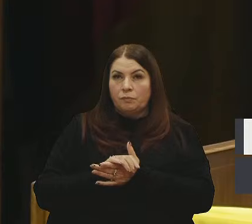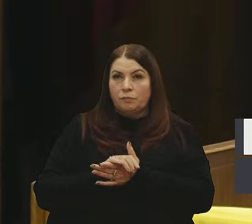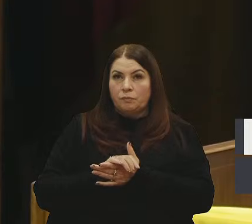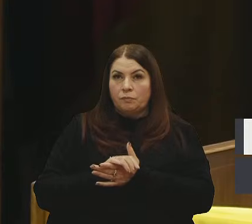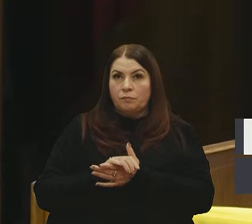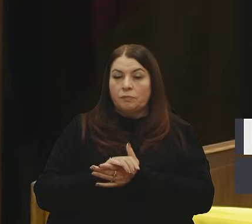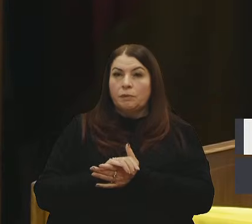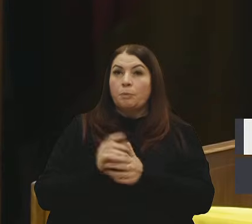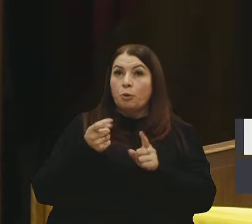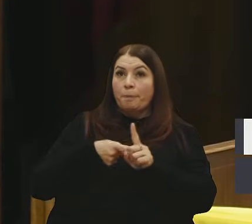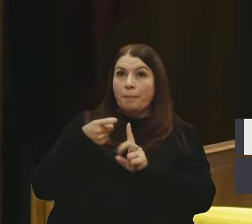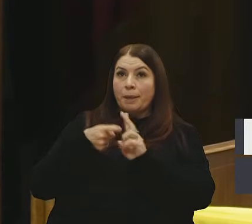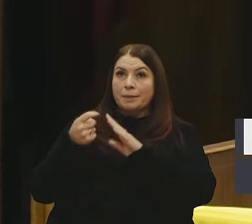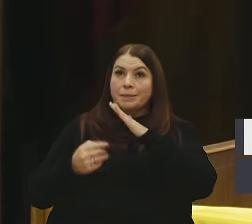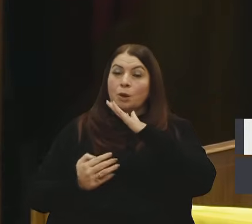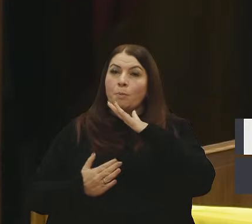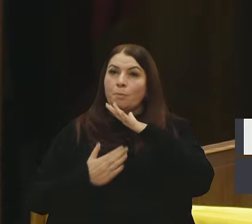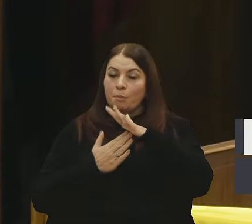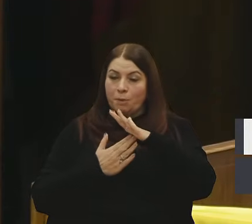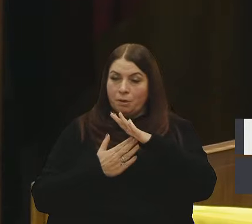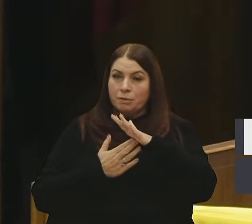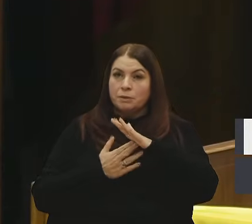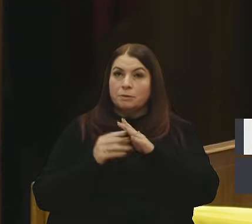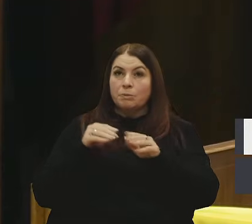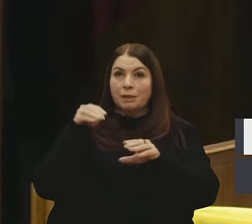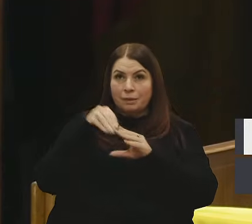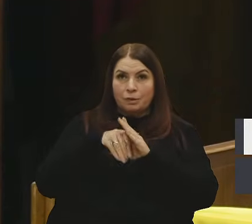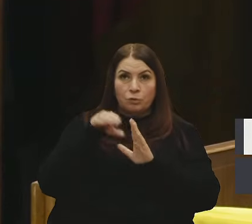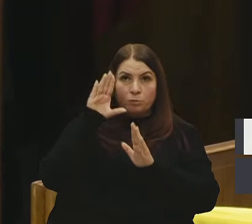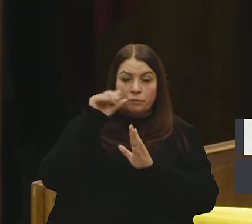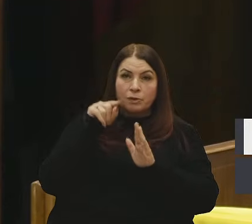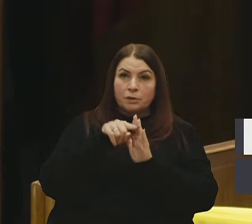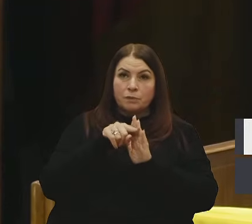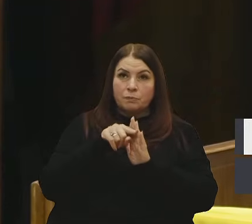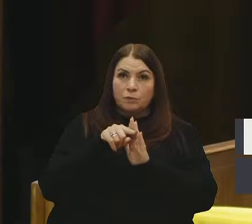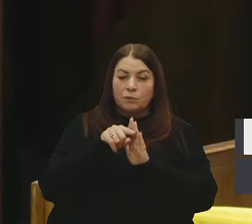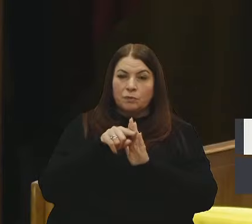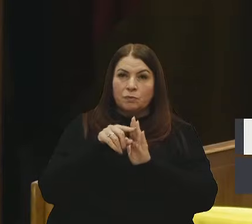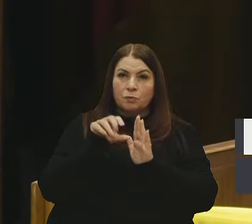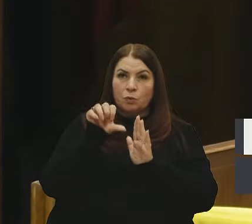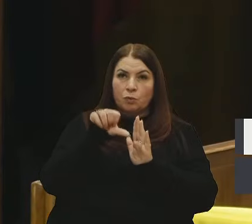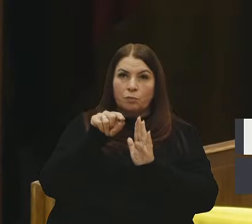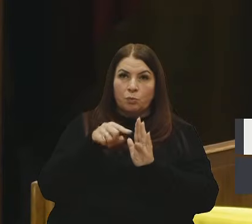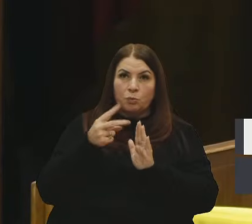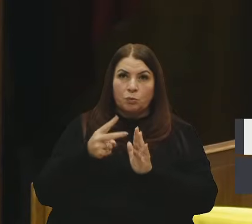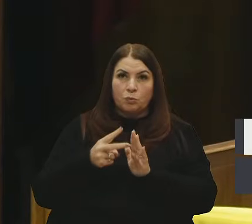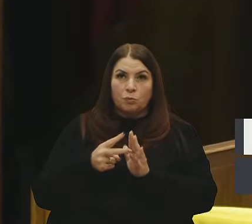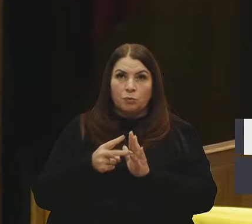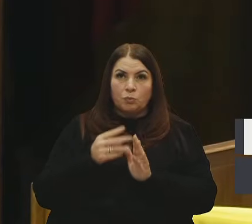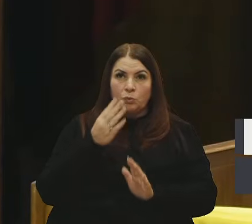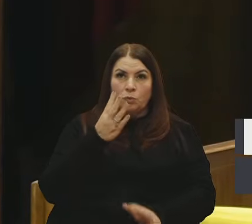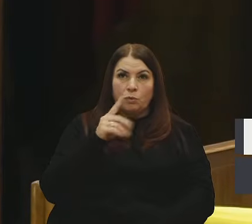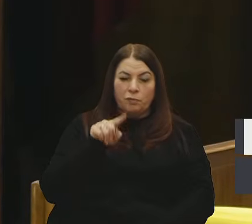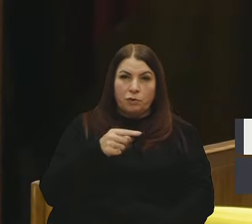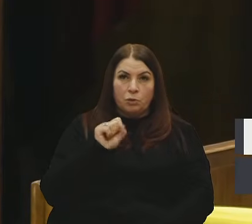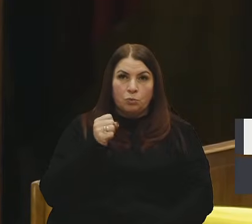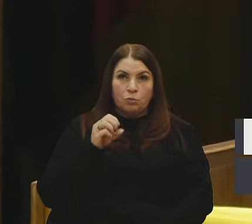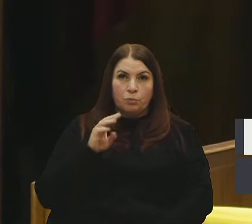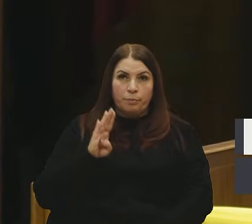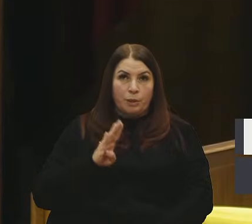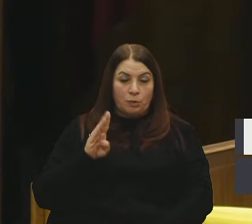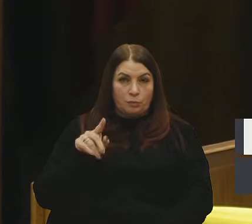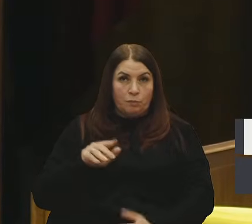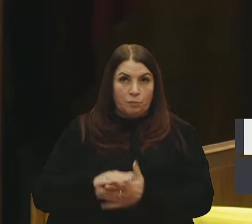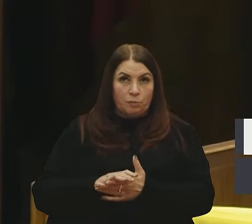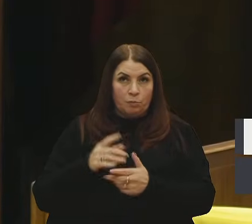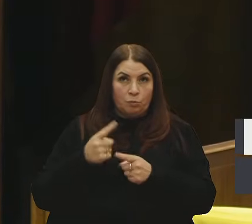contraprestação mensal máxima, observando o previsto no subitem 9.2, que é o de 4,8 bilhão.